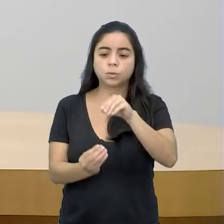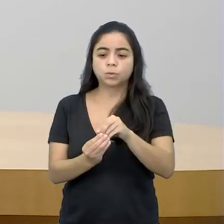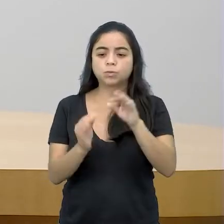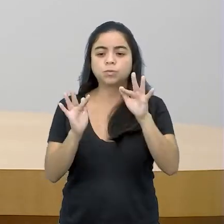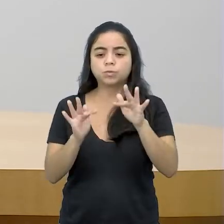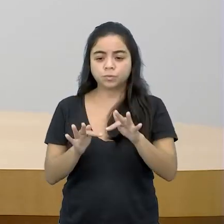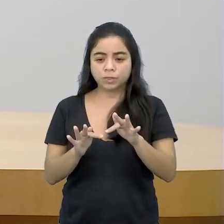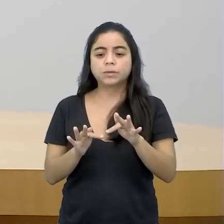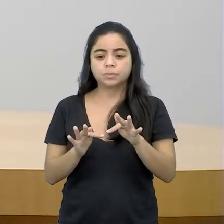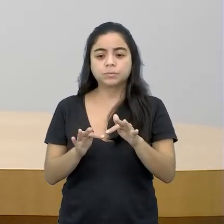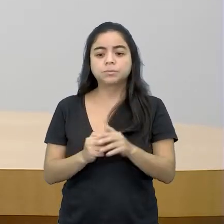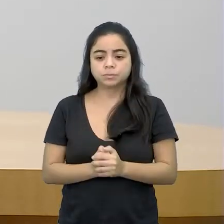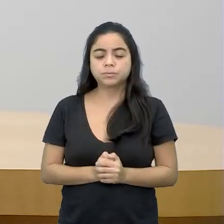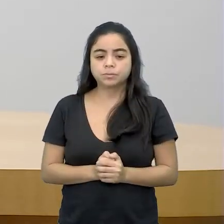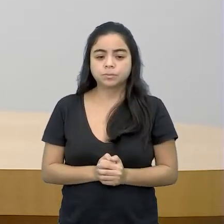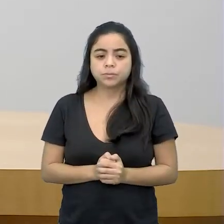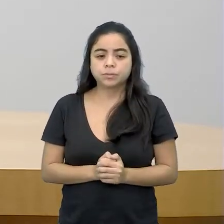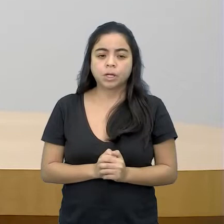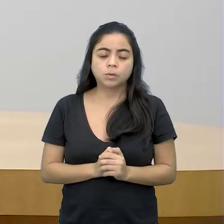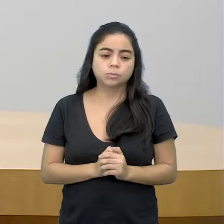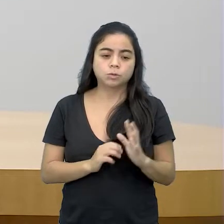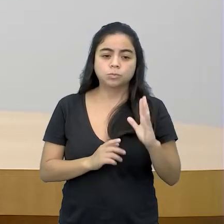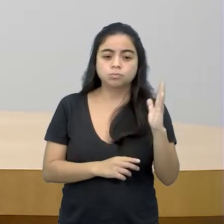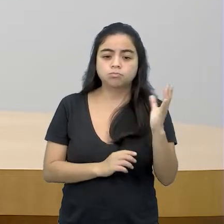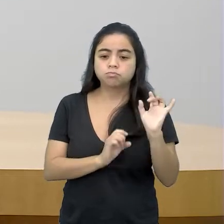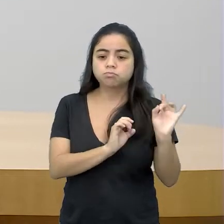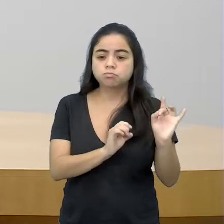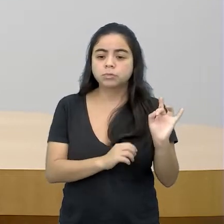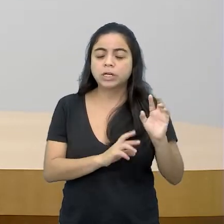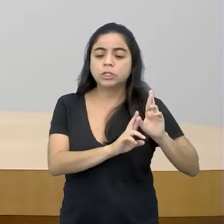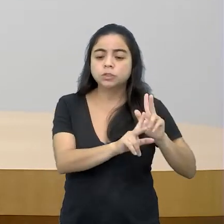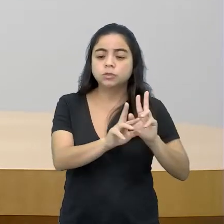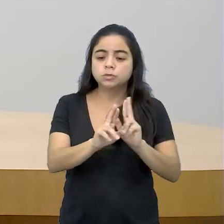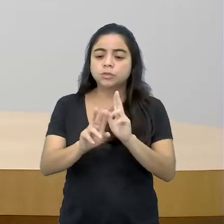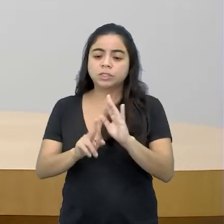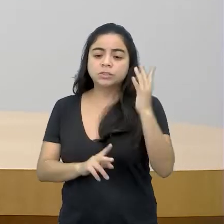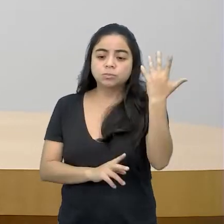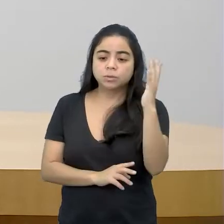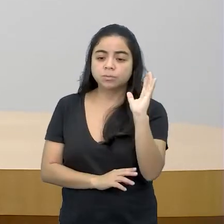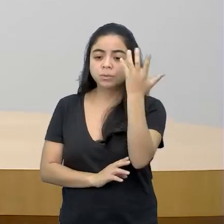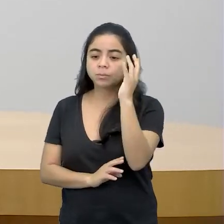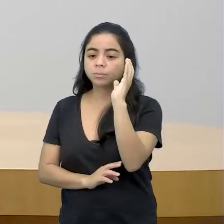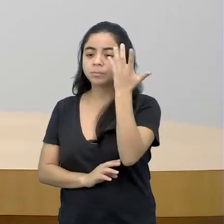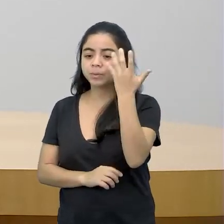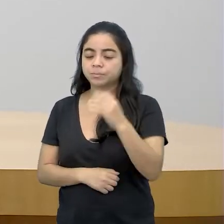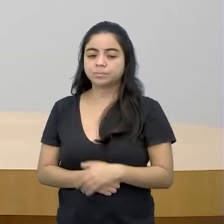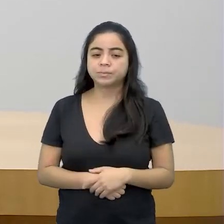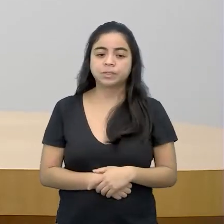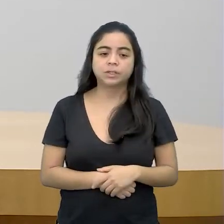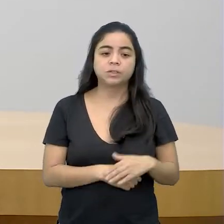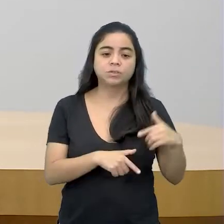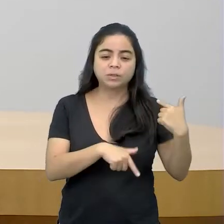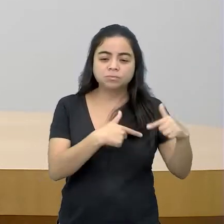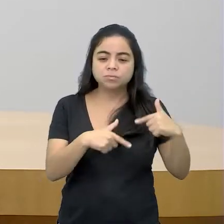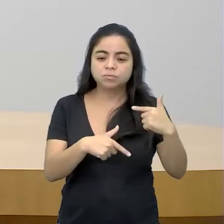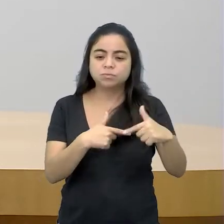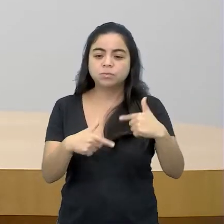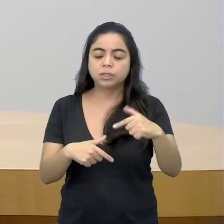a respeito dos diferentes fenômenos que a gente vai trabalhando aqui ao longo do nosso componente,